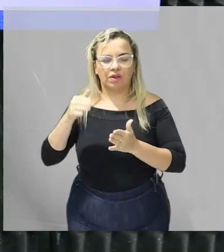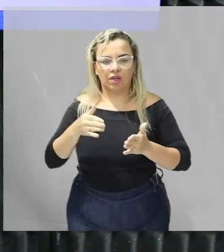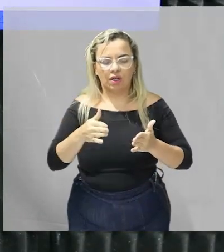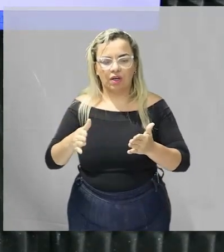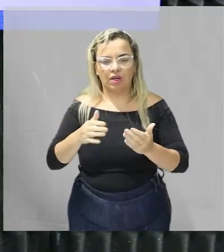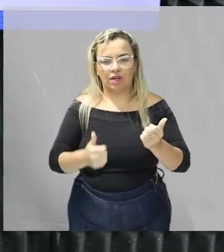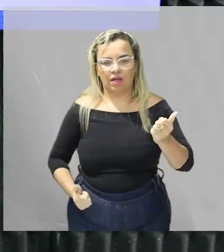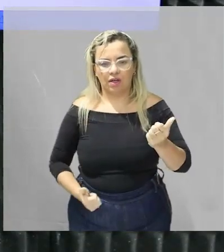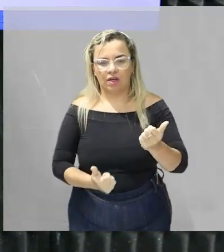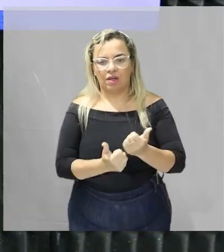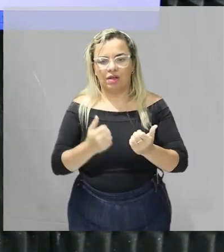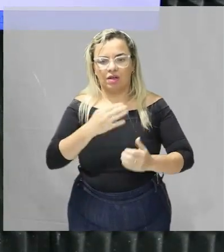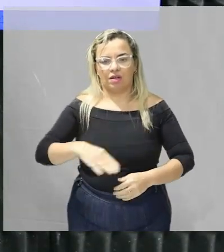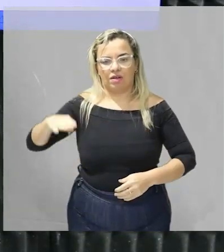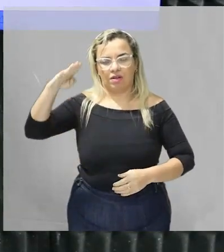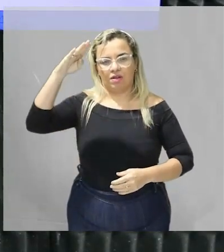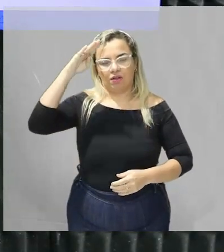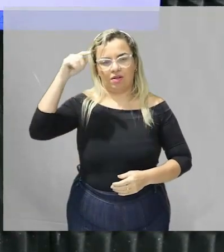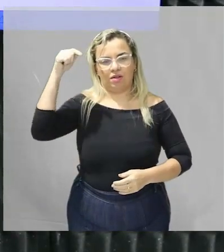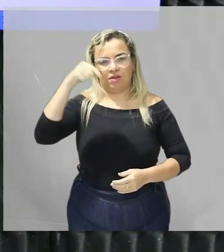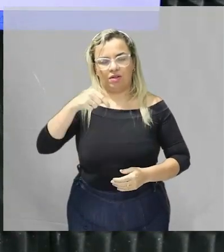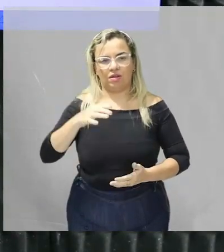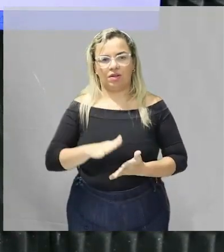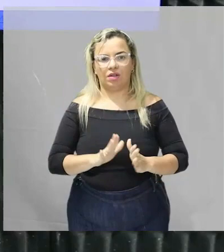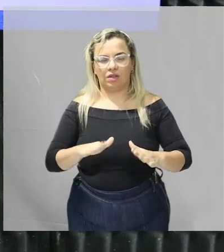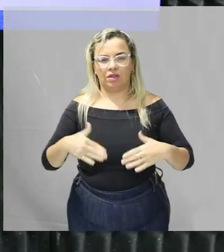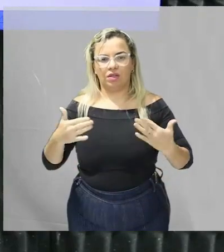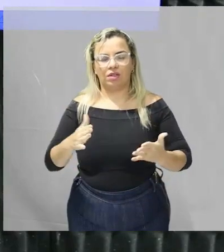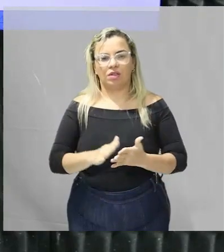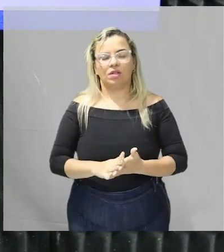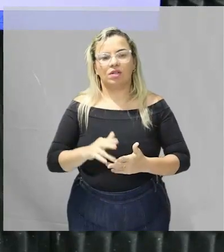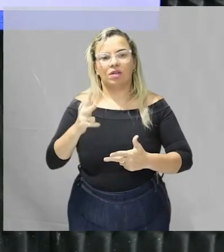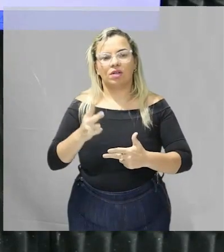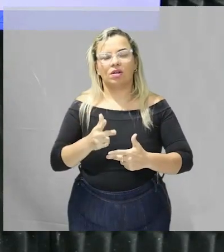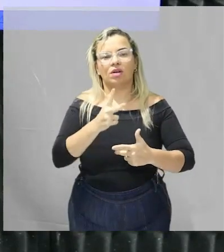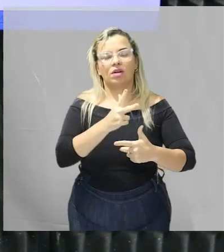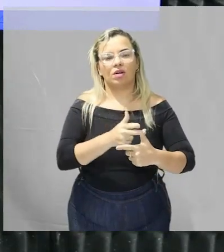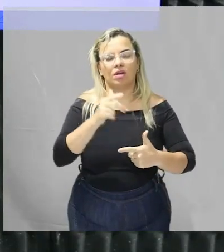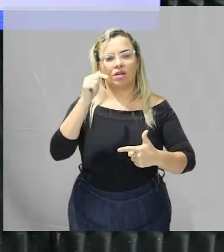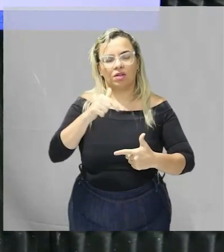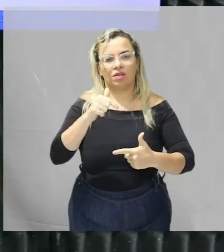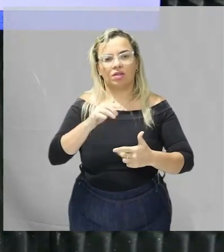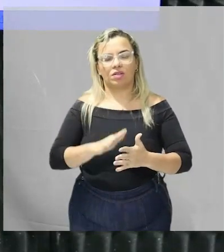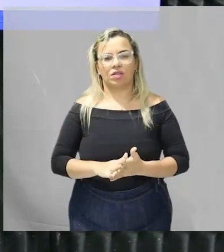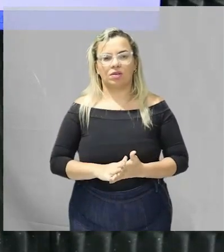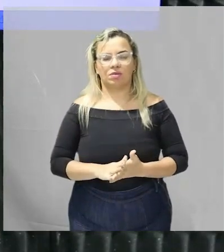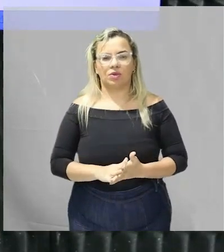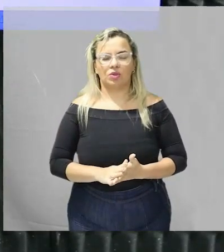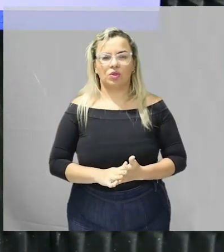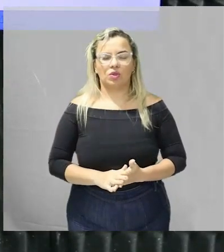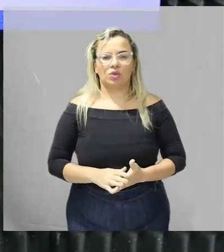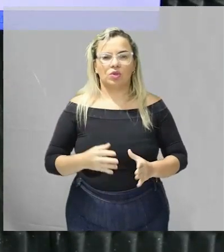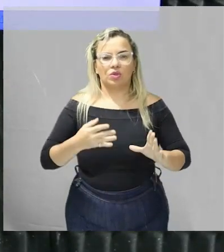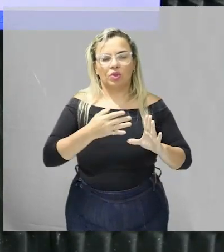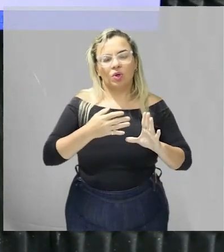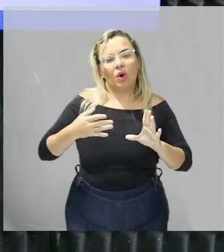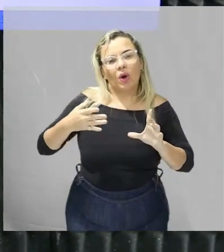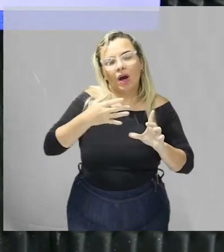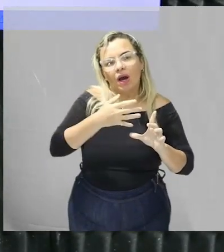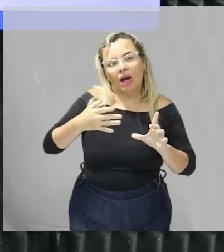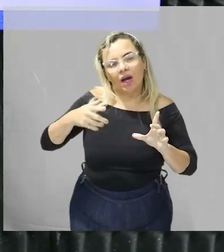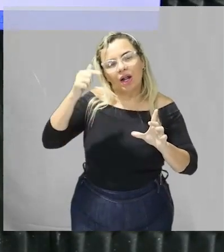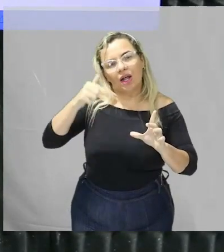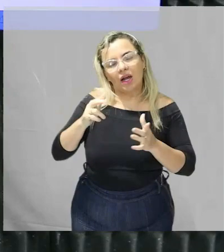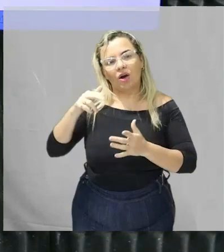na Netflix muito legal chamada Narcos, tá certo? Inclusive é com o ator brasileiro Wagner Moura, ele mostra muito bem esse processo aqui,